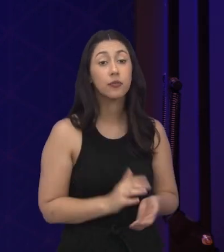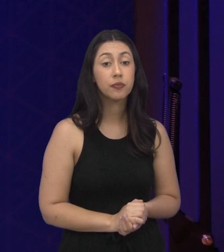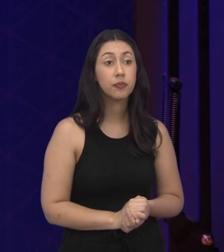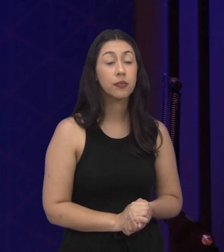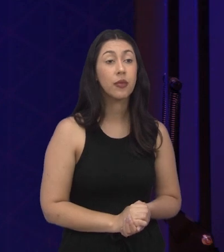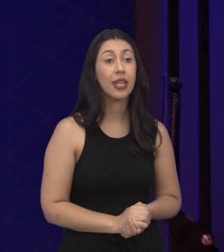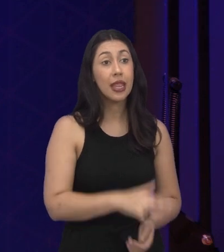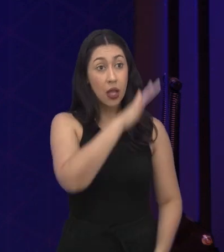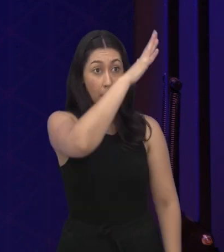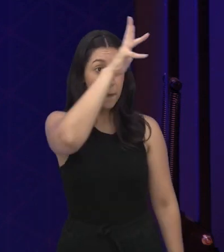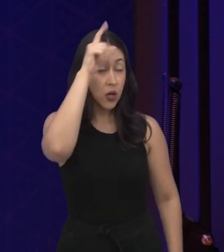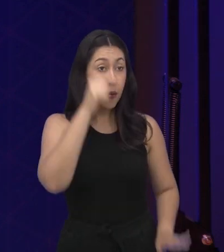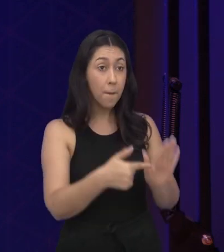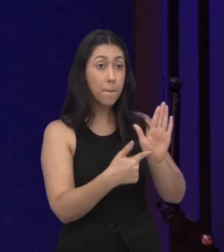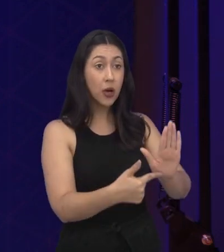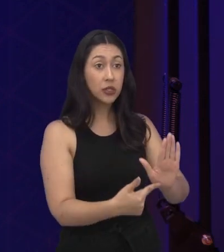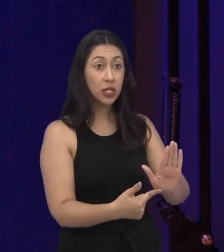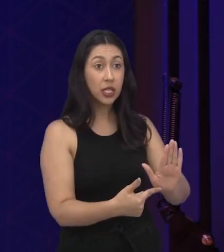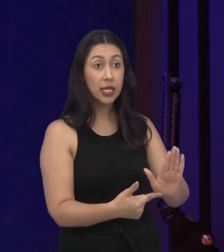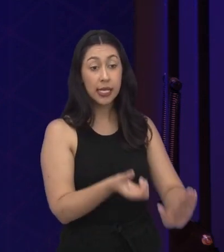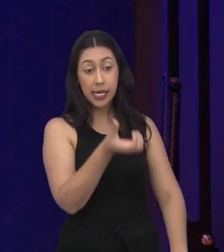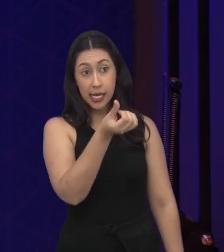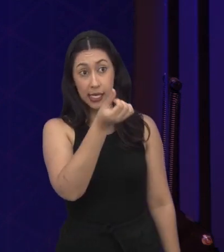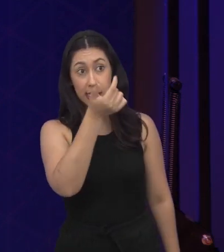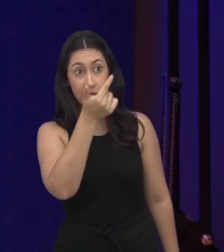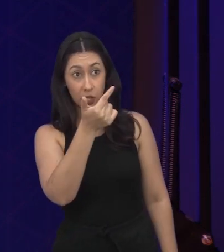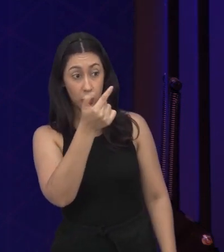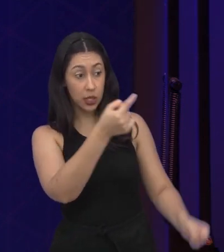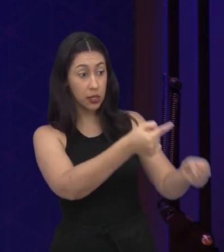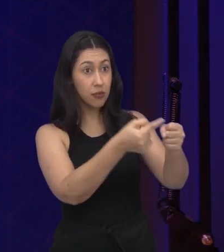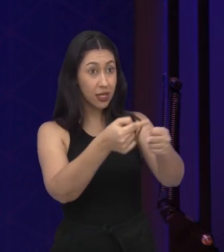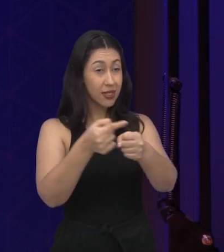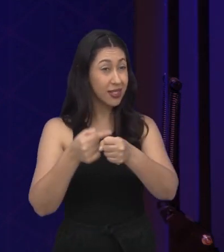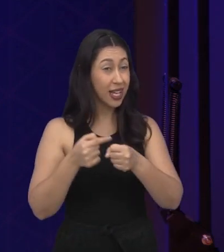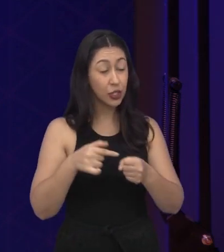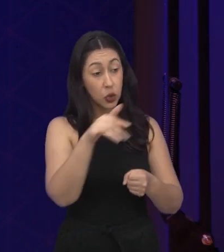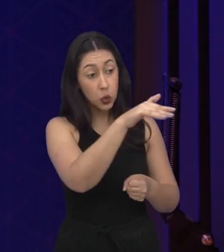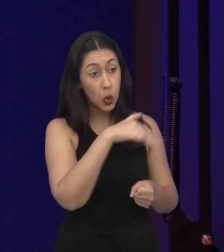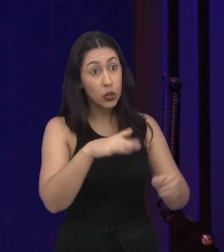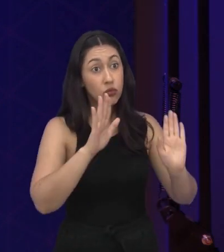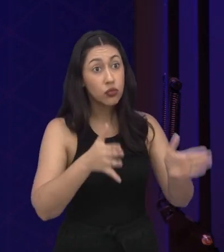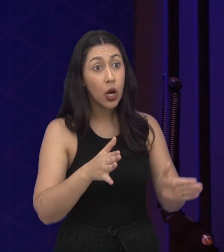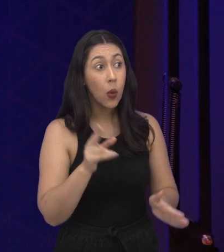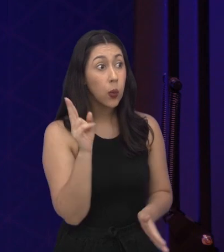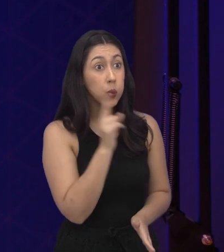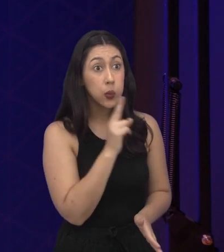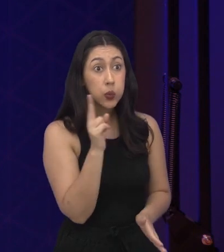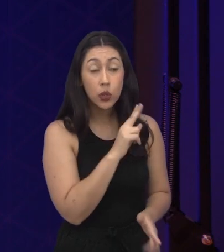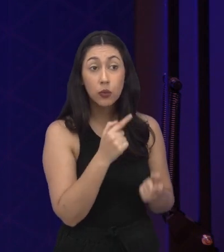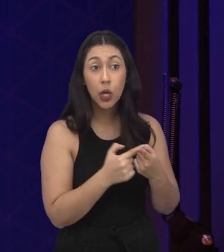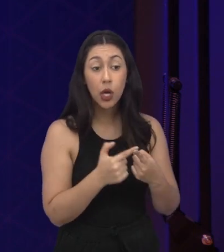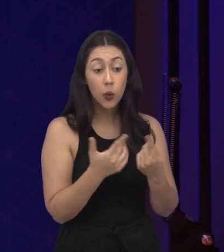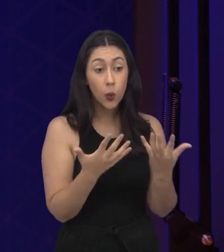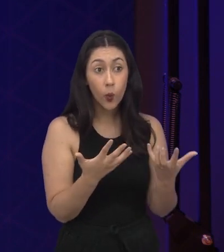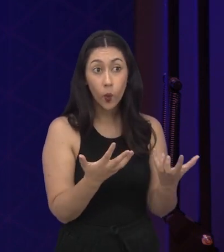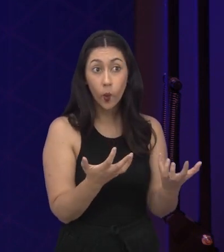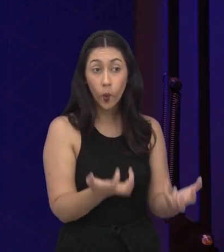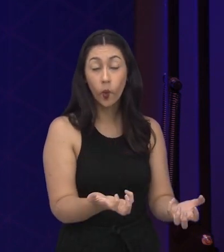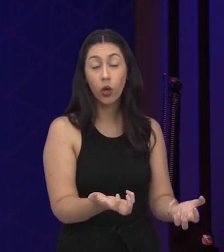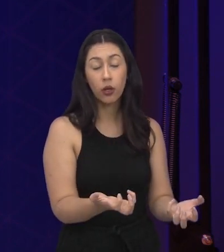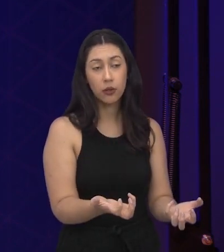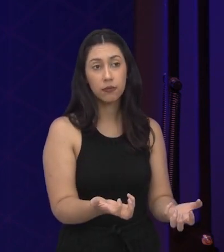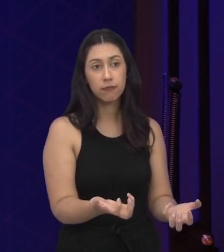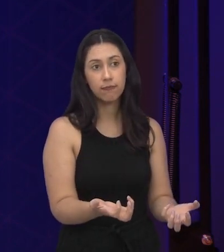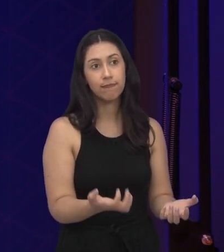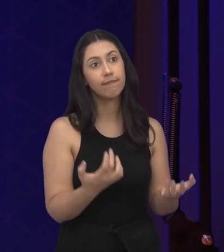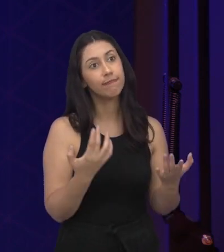amazonense, todos os 62 municípios do Amazonas estão em estado de emergência em decorrência da seca. Então, assim,